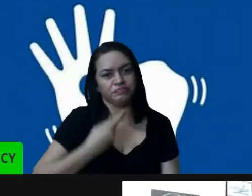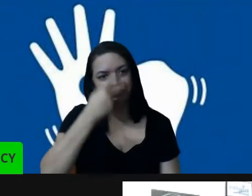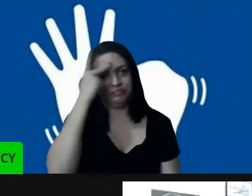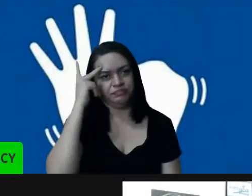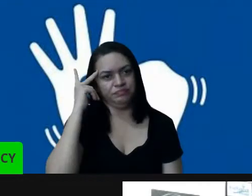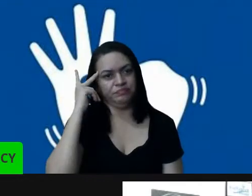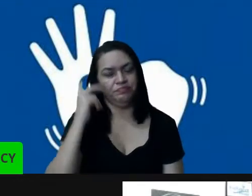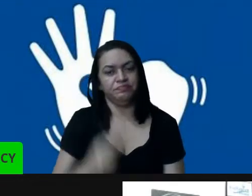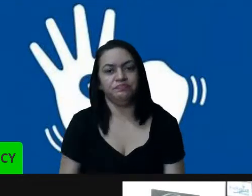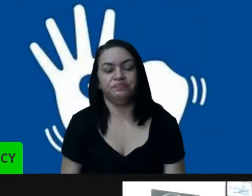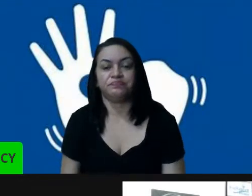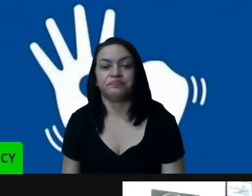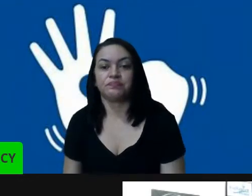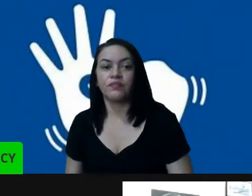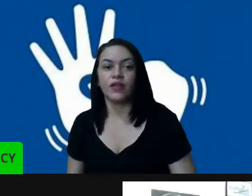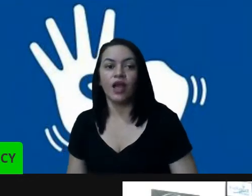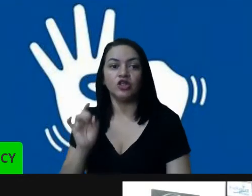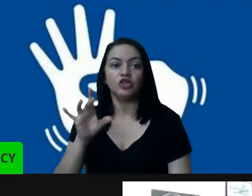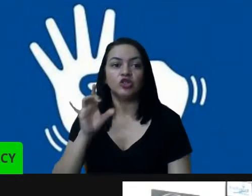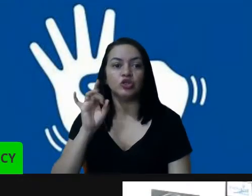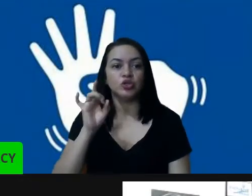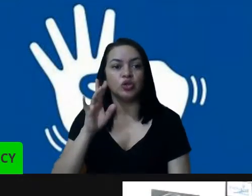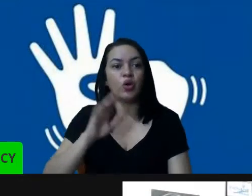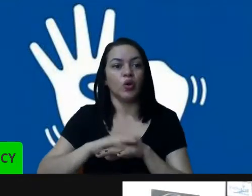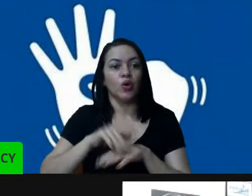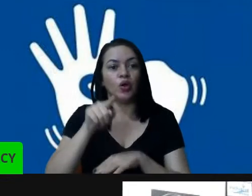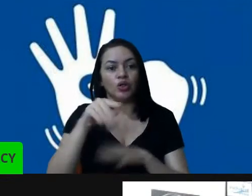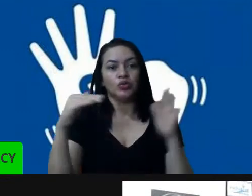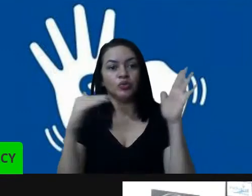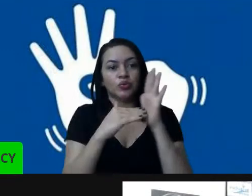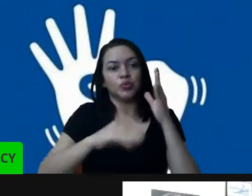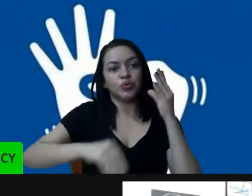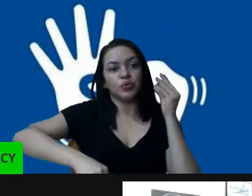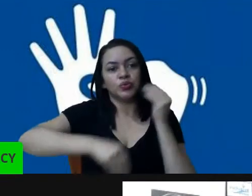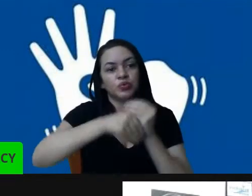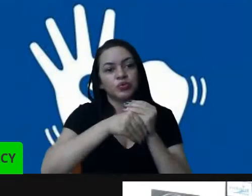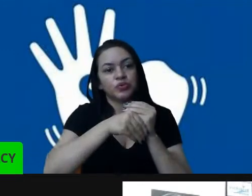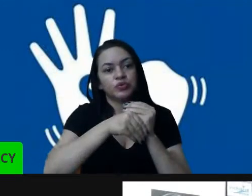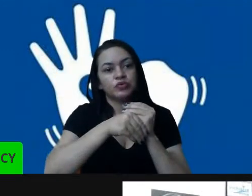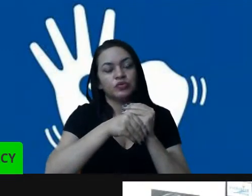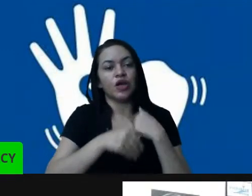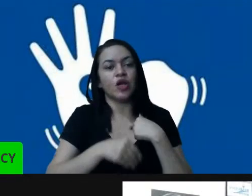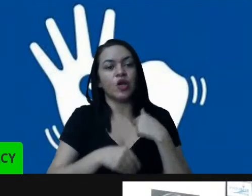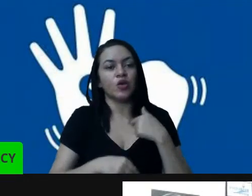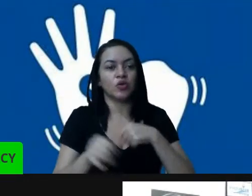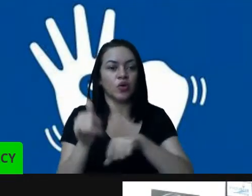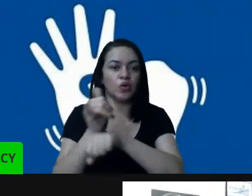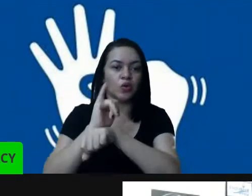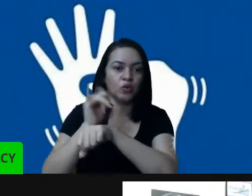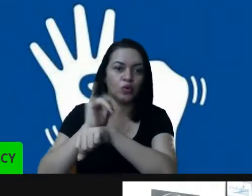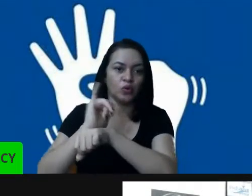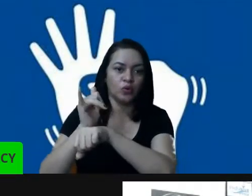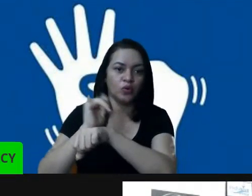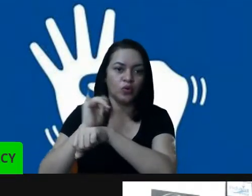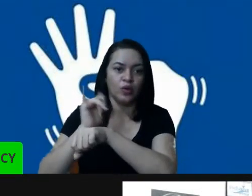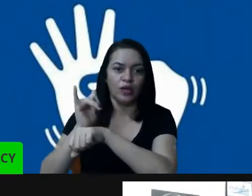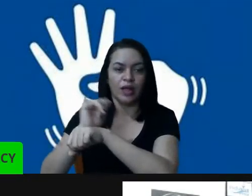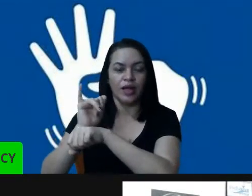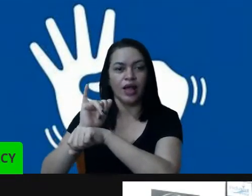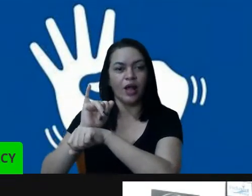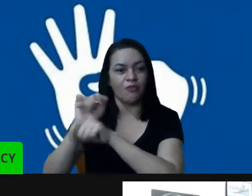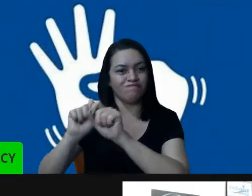E aí, só fortalecendo essa última fala, aí eu estou aqui com o canal do YouTube aberto também, aí